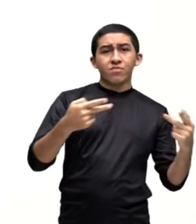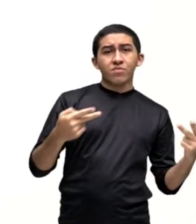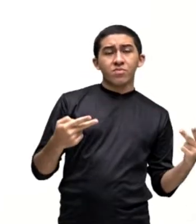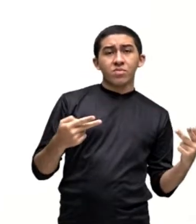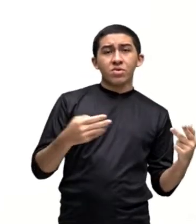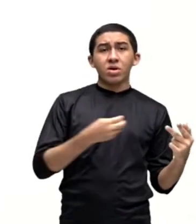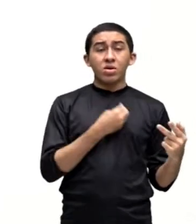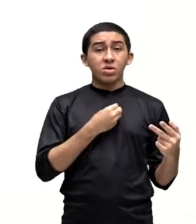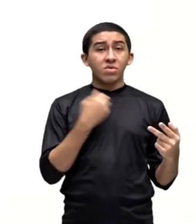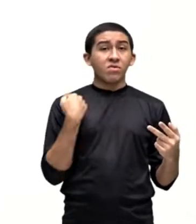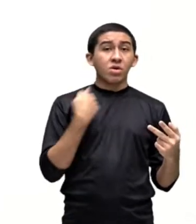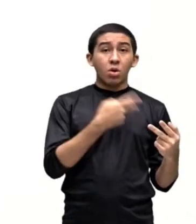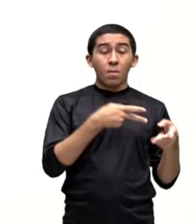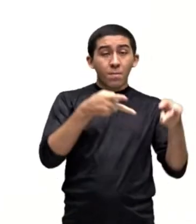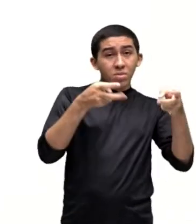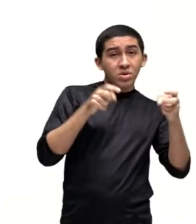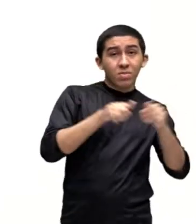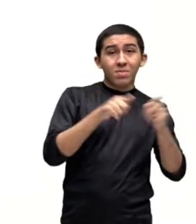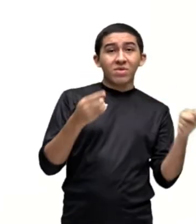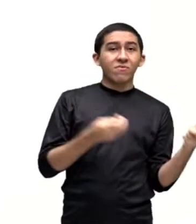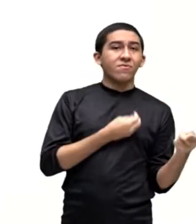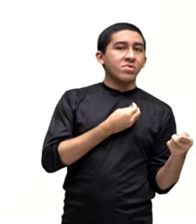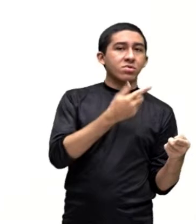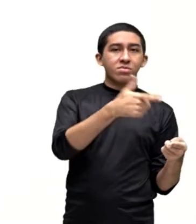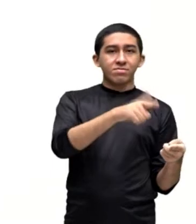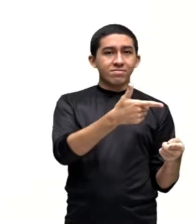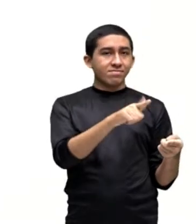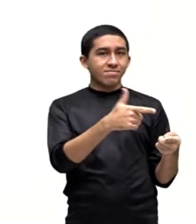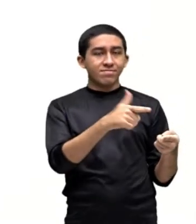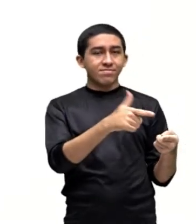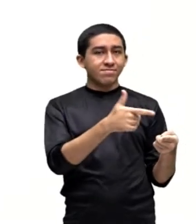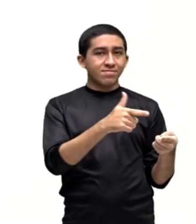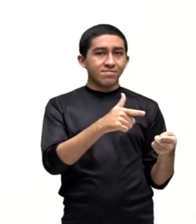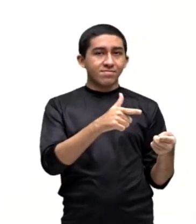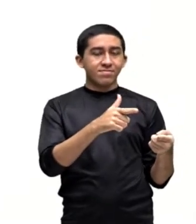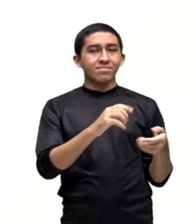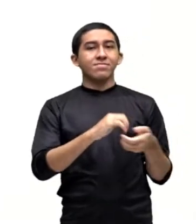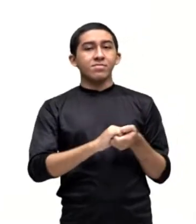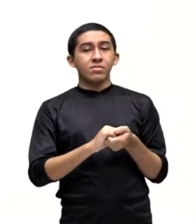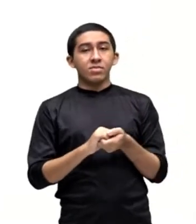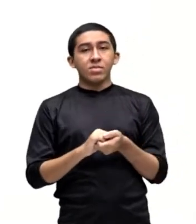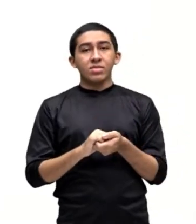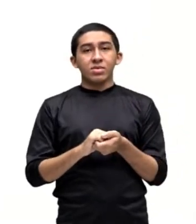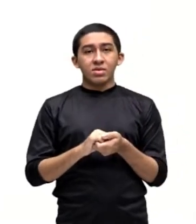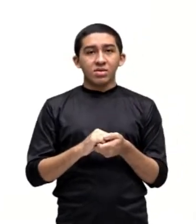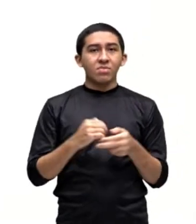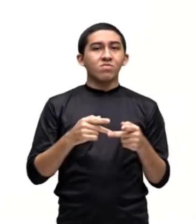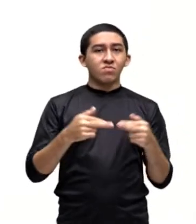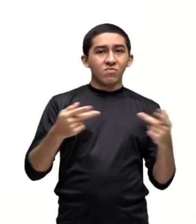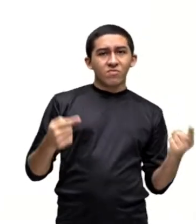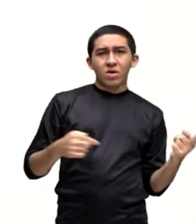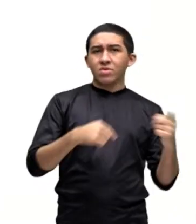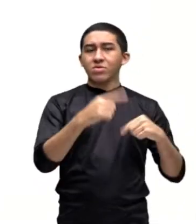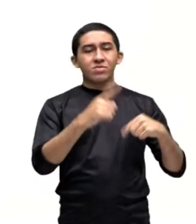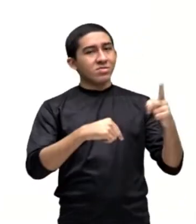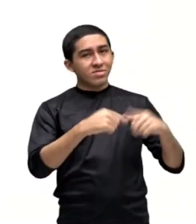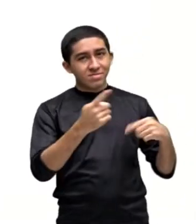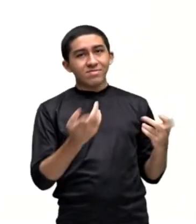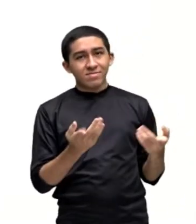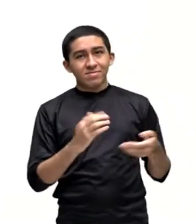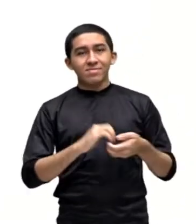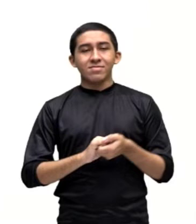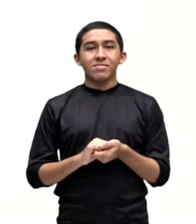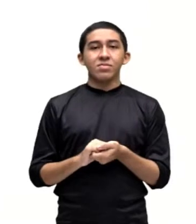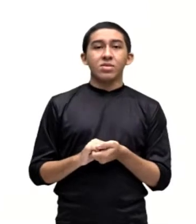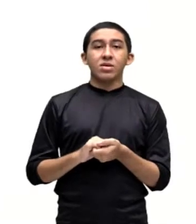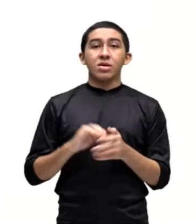nosso cotidiano são seres que não têm vida própria, vamos colocar assim, são coisas, objetos. E assim, seres irracionais também vão entrar nesse